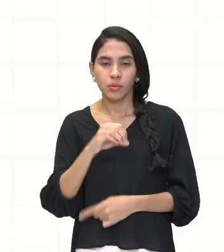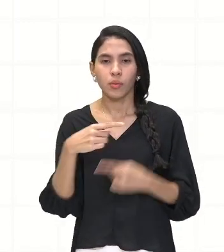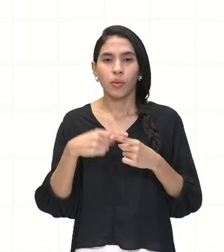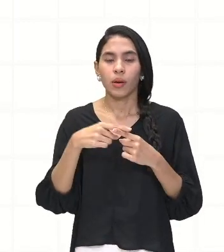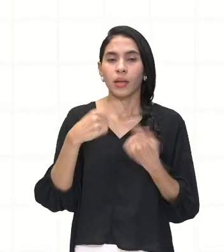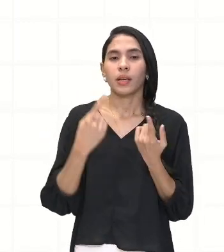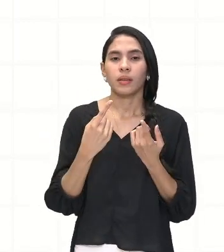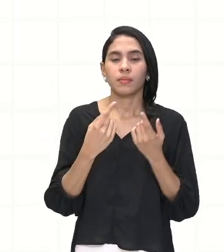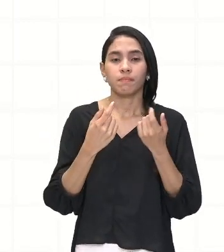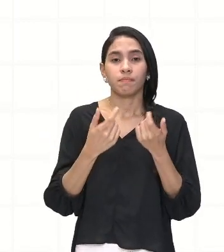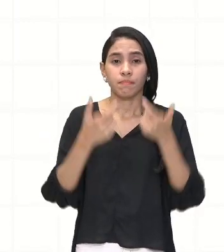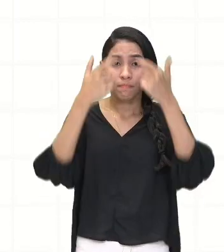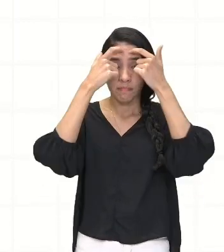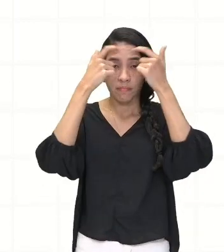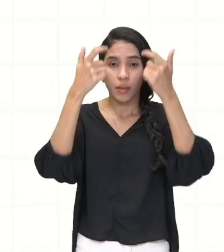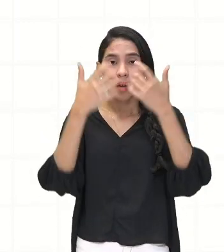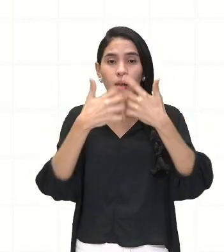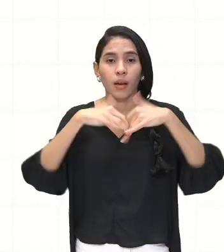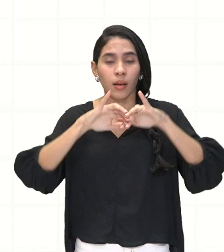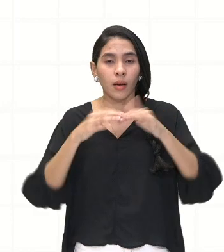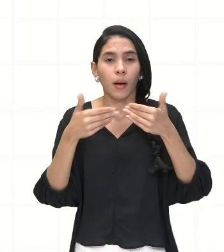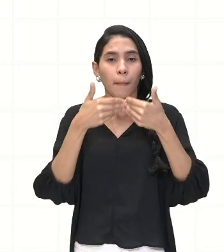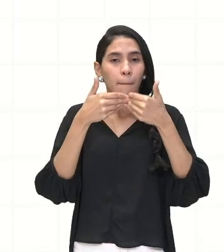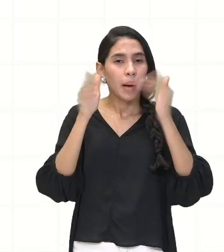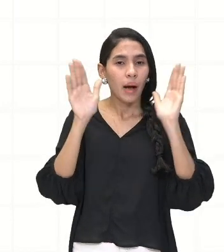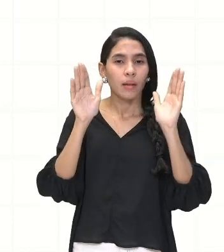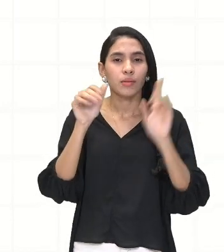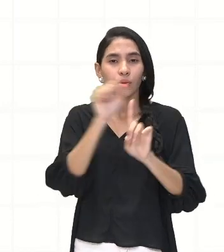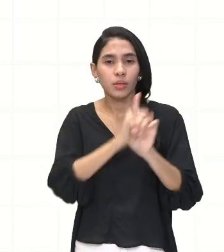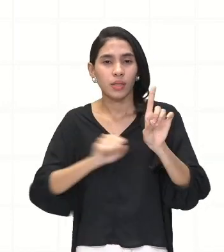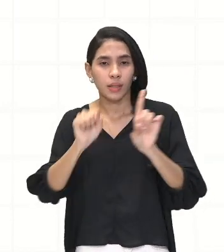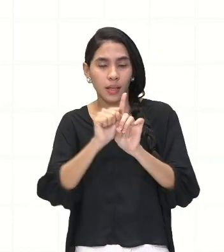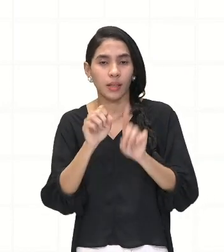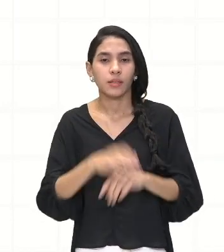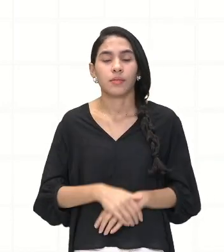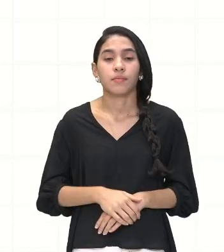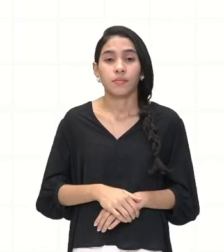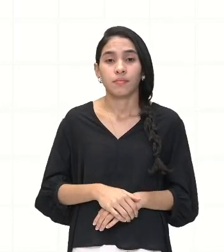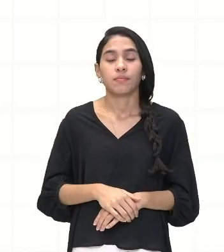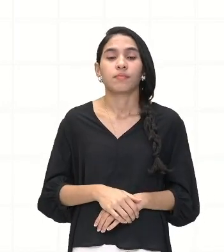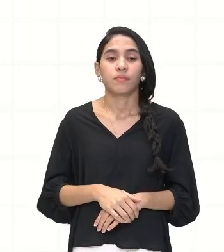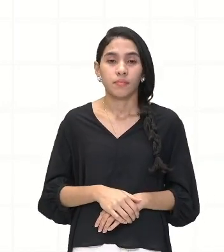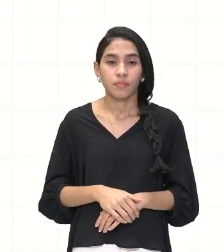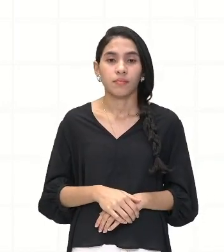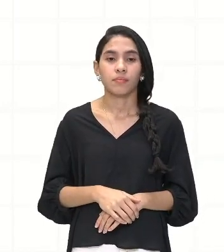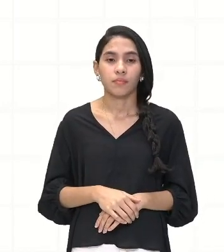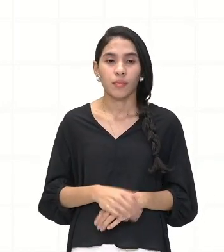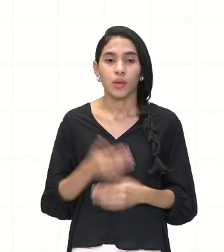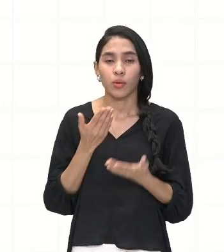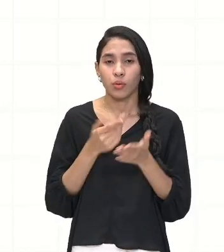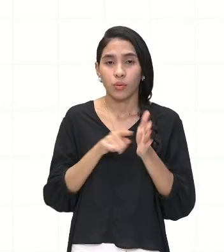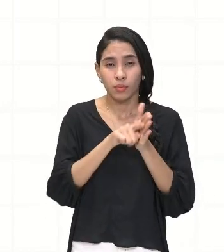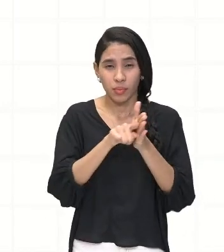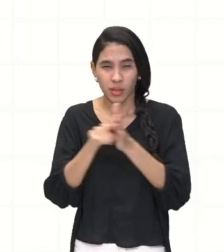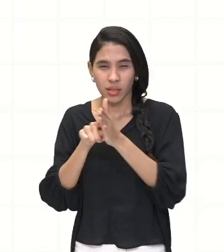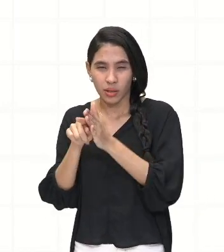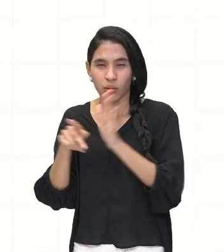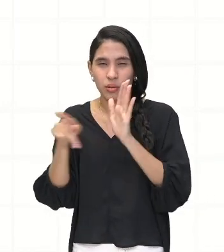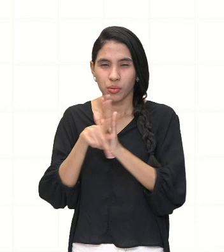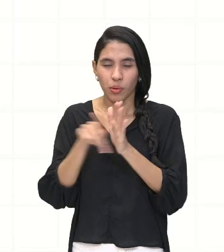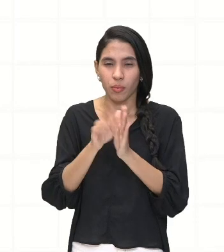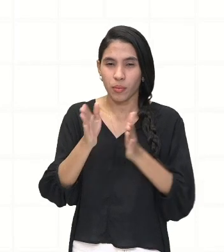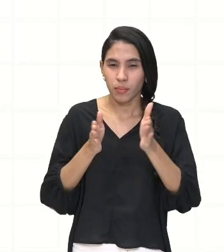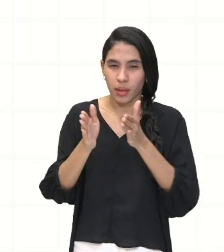a sociedade. Os iluministas, eles queriam eles diziam que a Idade Média era a Idade